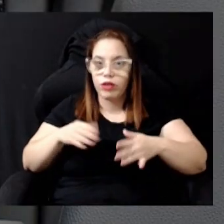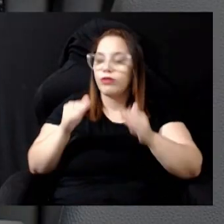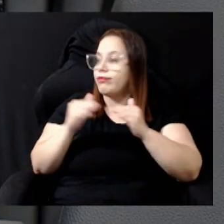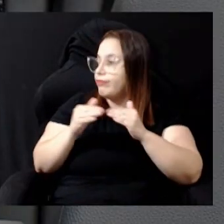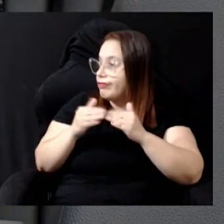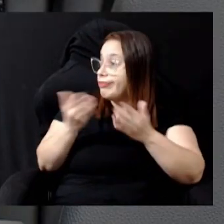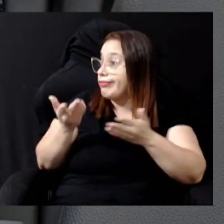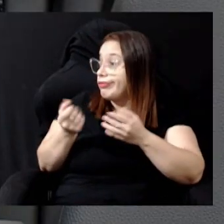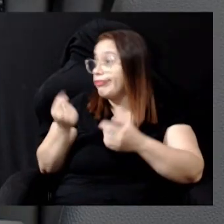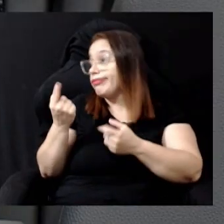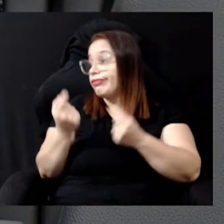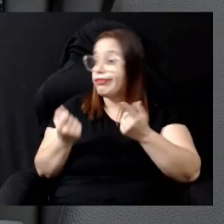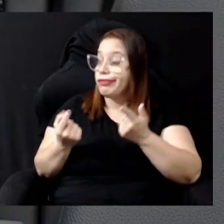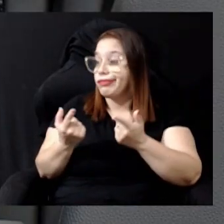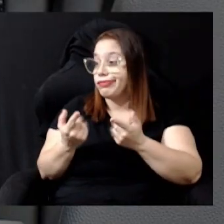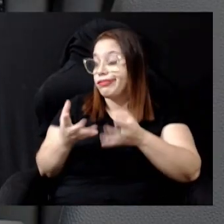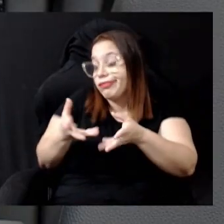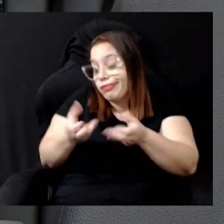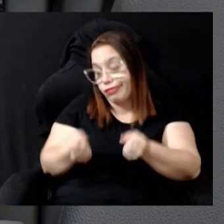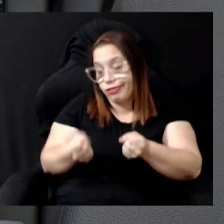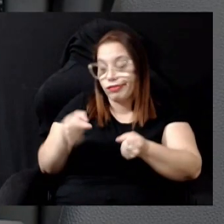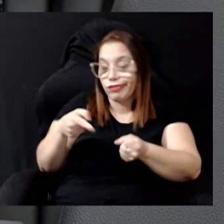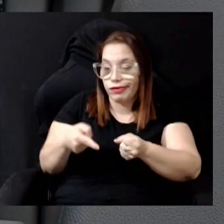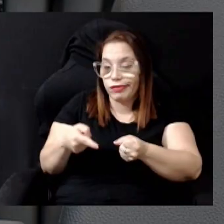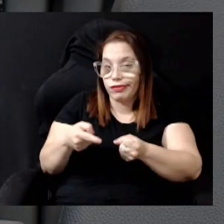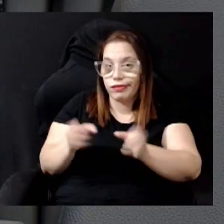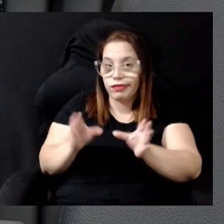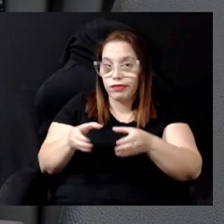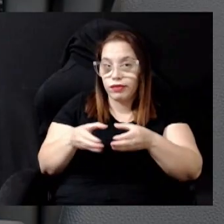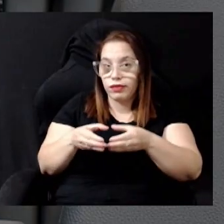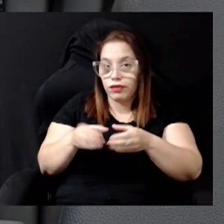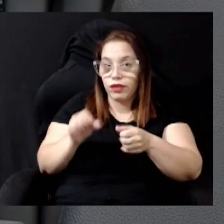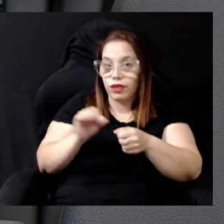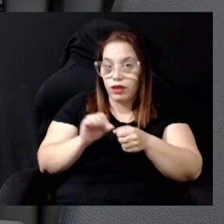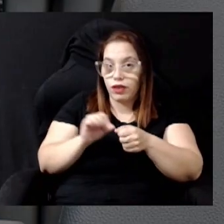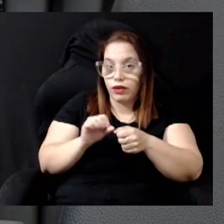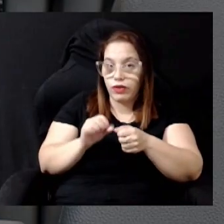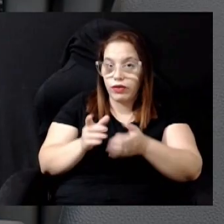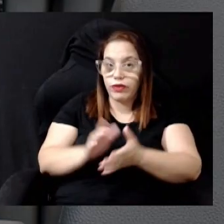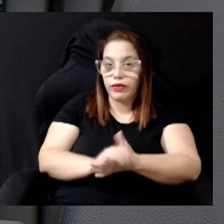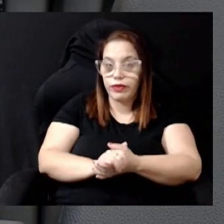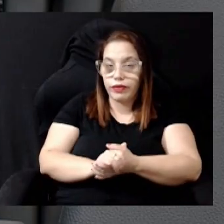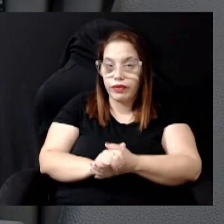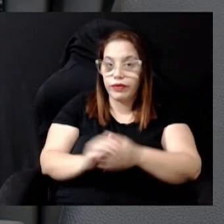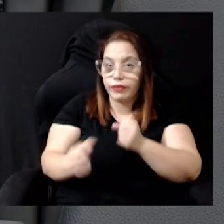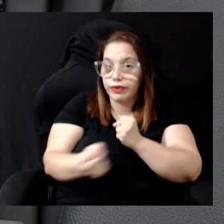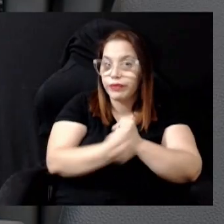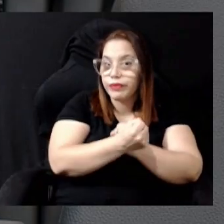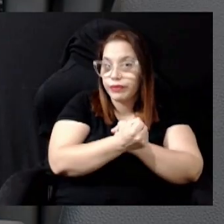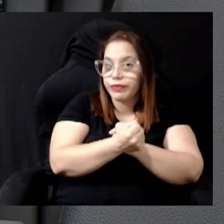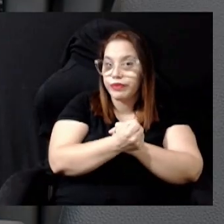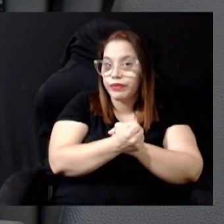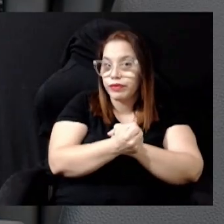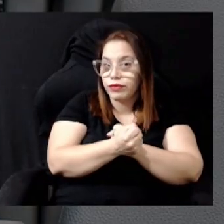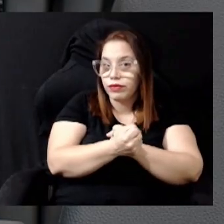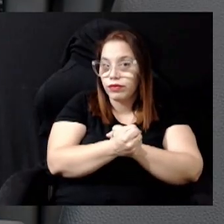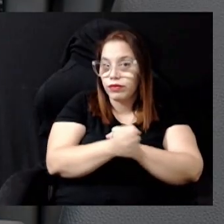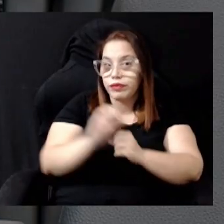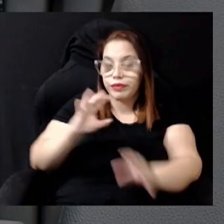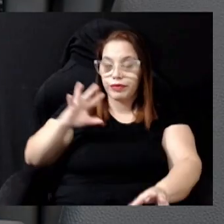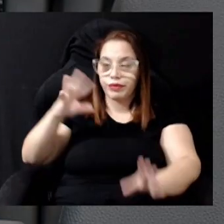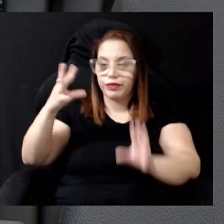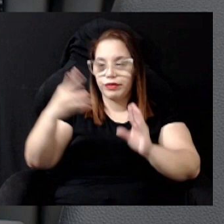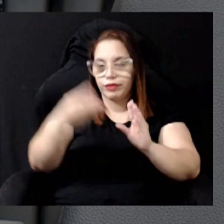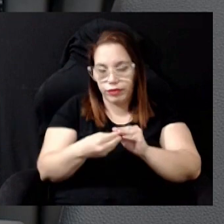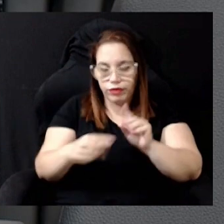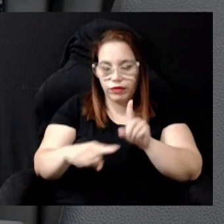que a gente recebe da comunidade, e aí eu faço uma ressalva, uma defesa, inclusive, das emendas impositivas, Carla, que